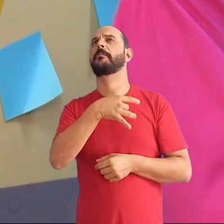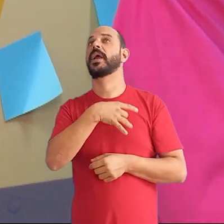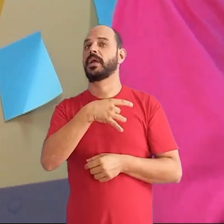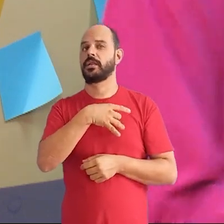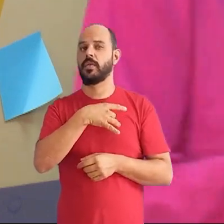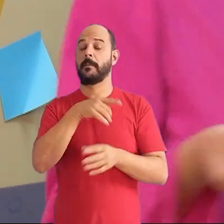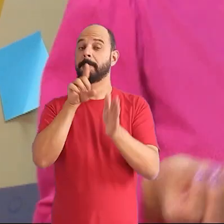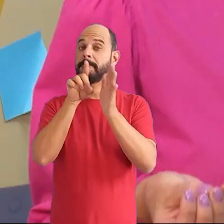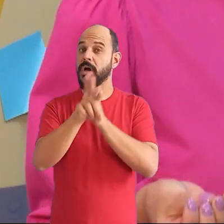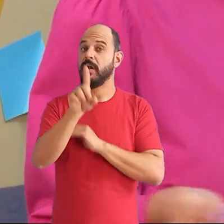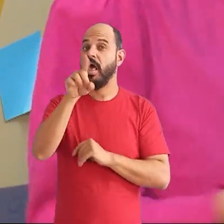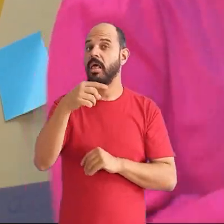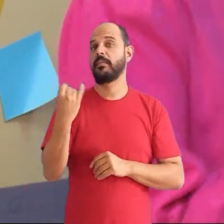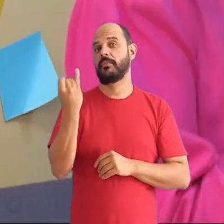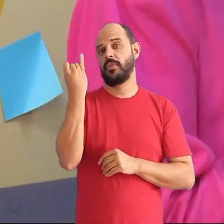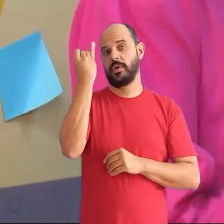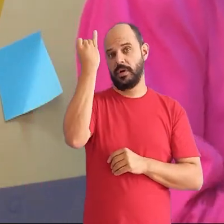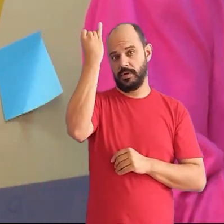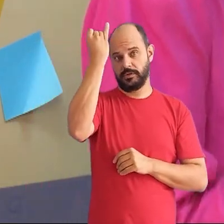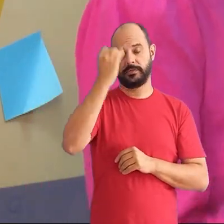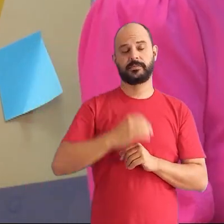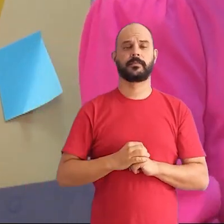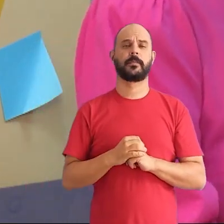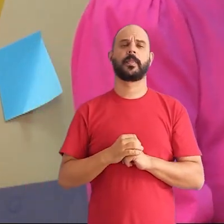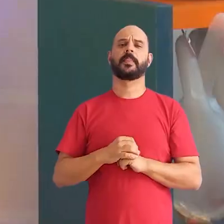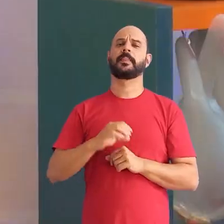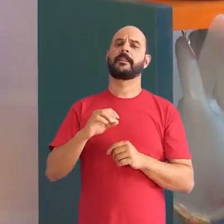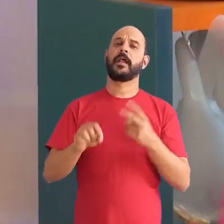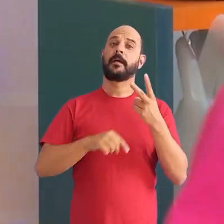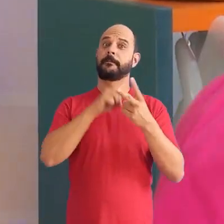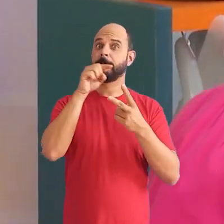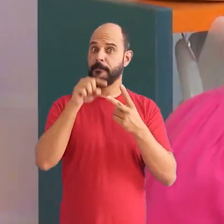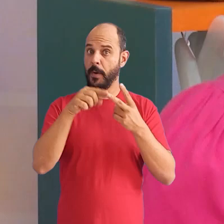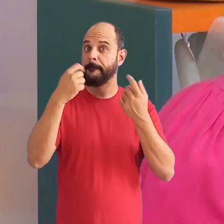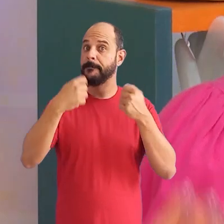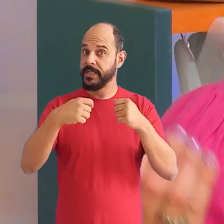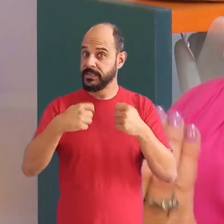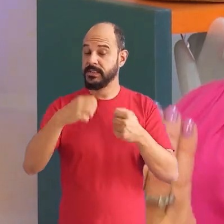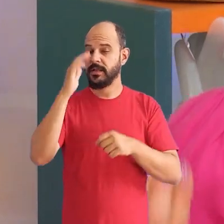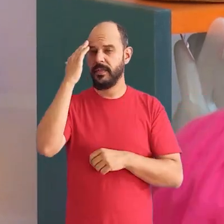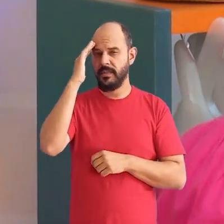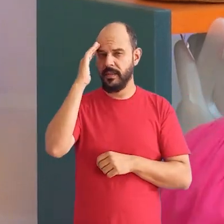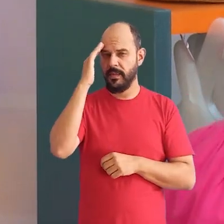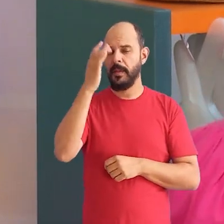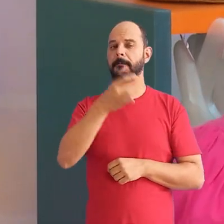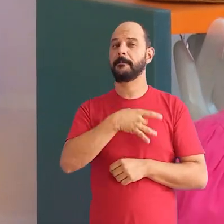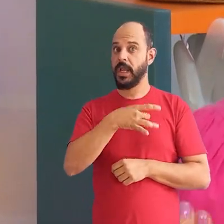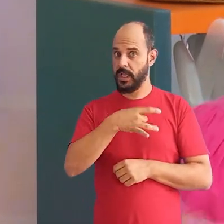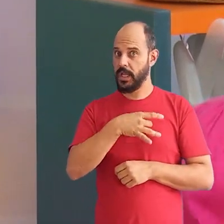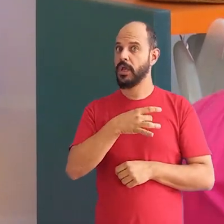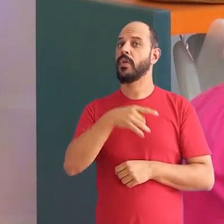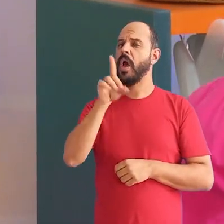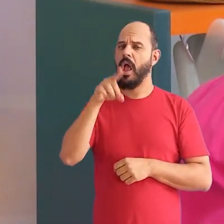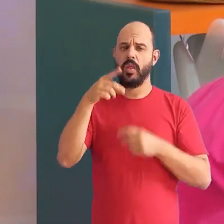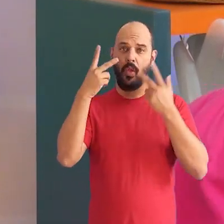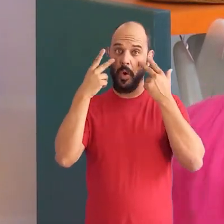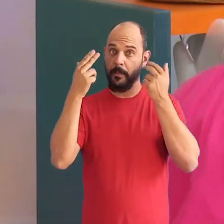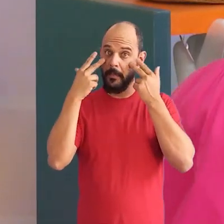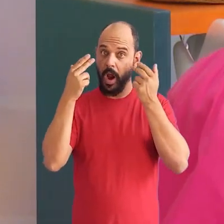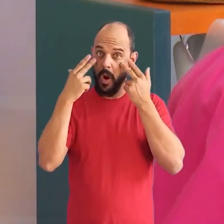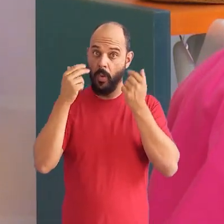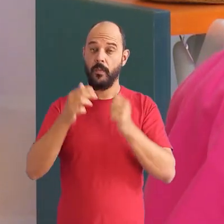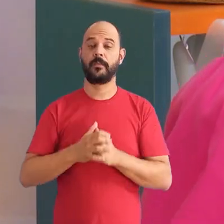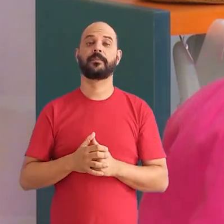tem medo, Léo. Perguntar é muito importante. Depois, você precisa entender que ter um pouquinho de